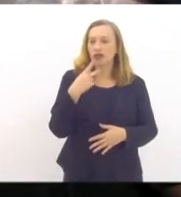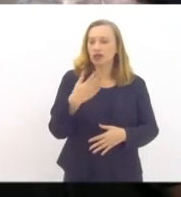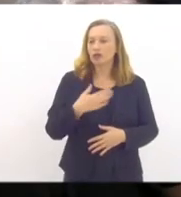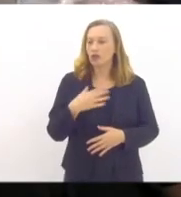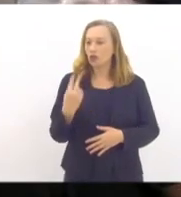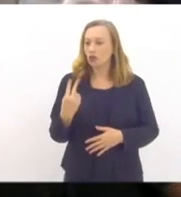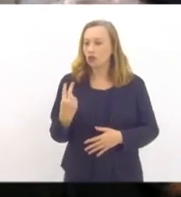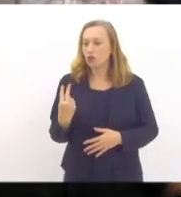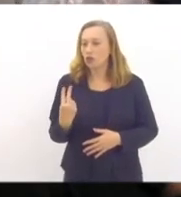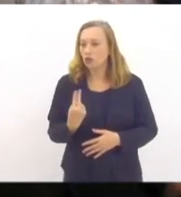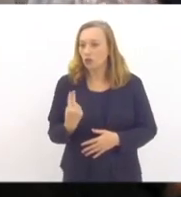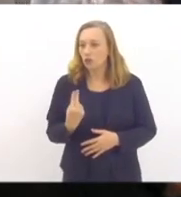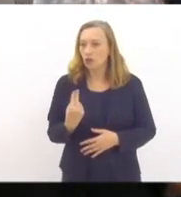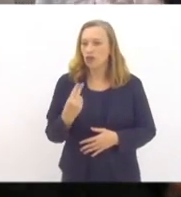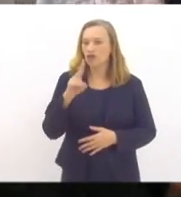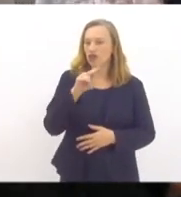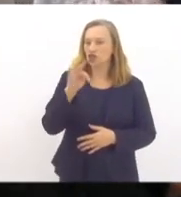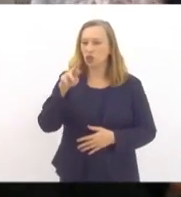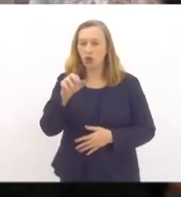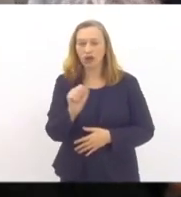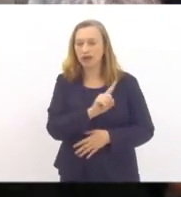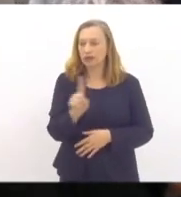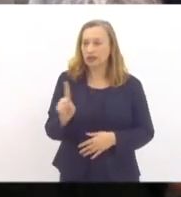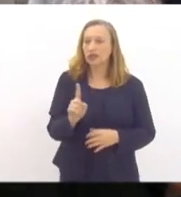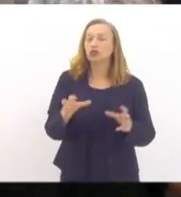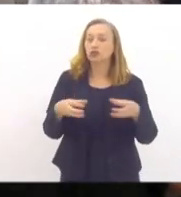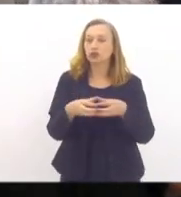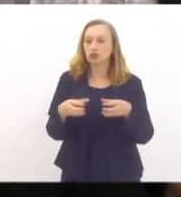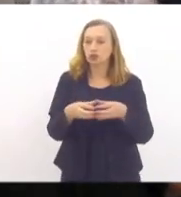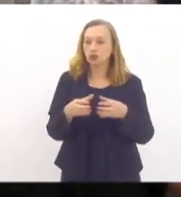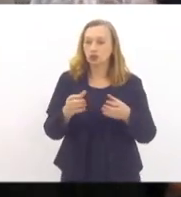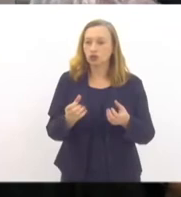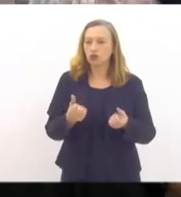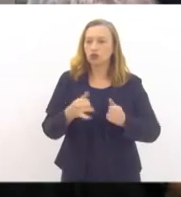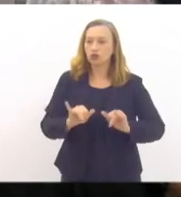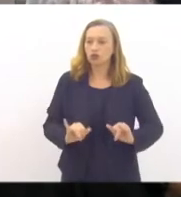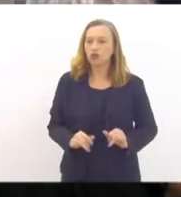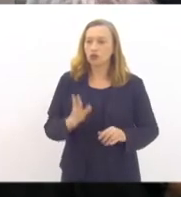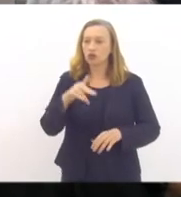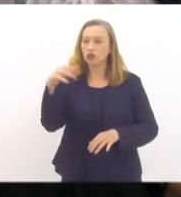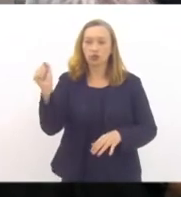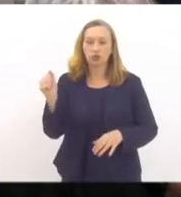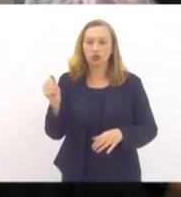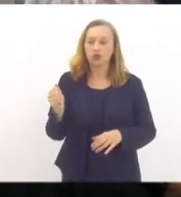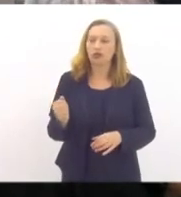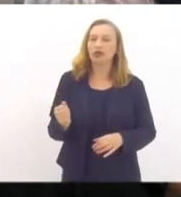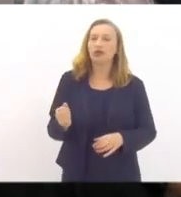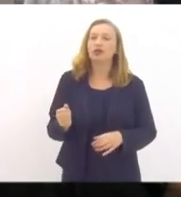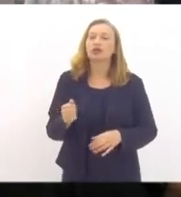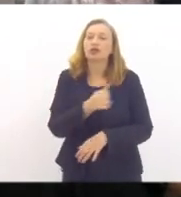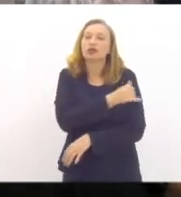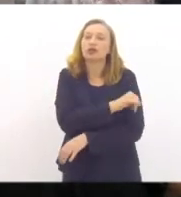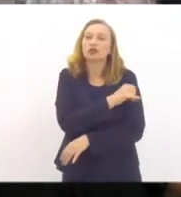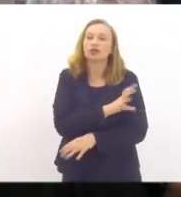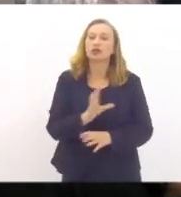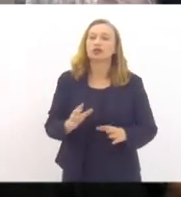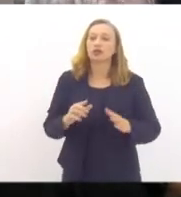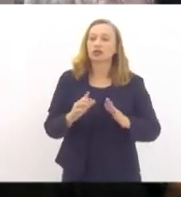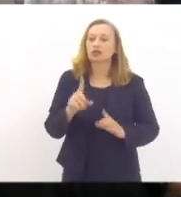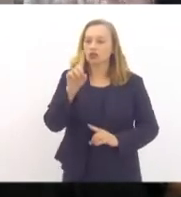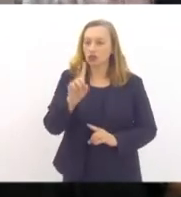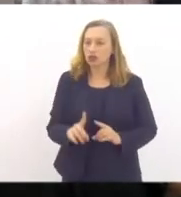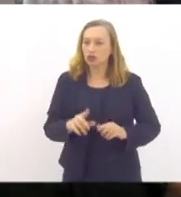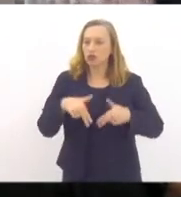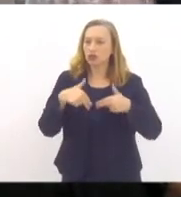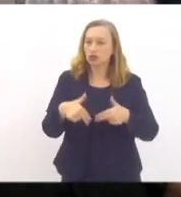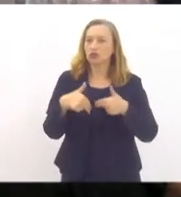voto não é o voto da Vitória, é o voto do Grupo Tortura Nunca Mais, do Rio de Janeiro, da diretoria colegiada e dos militantes